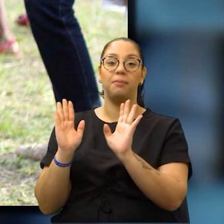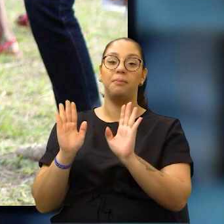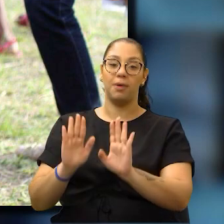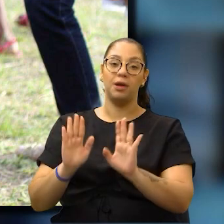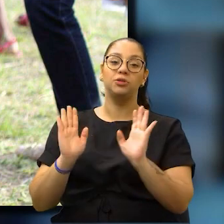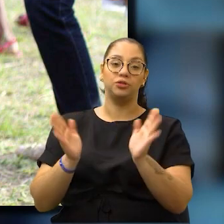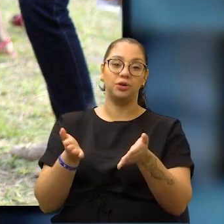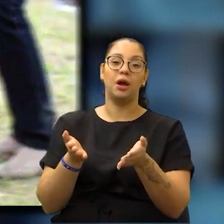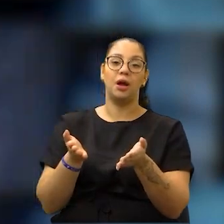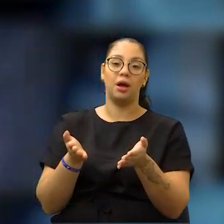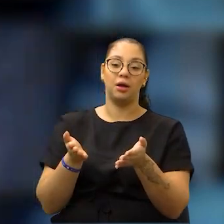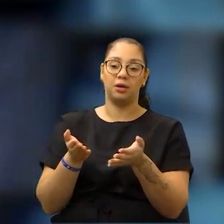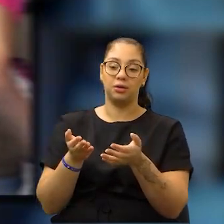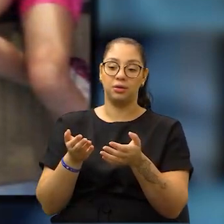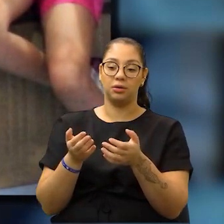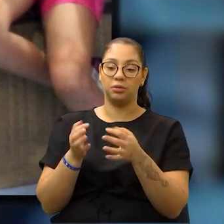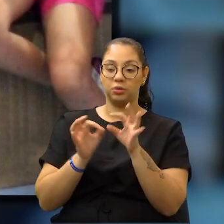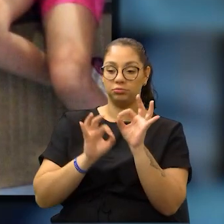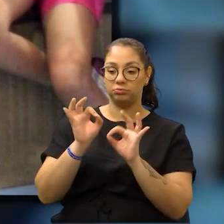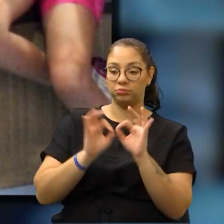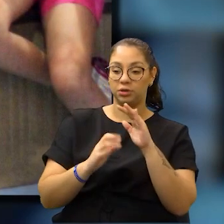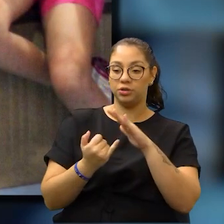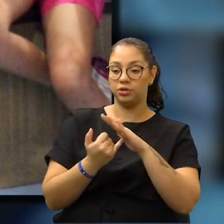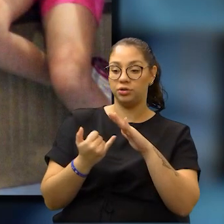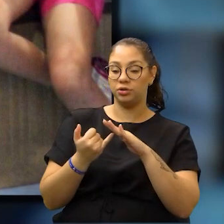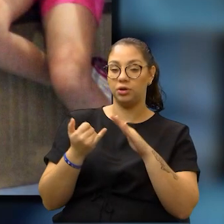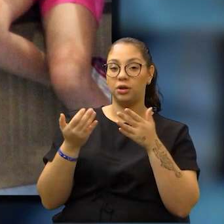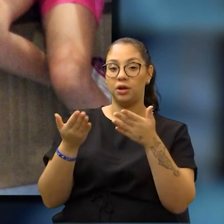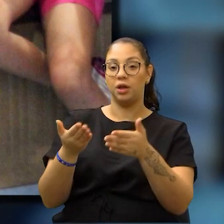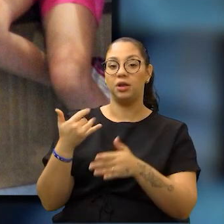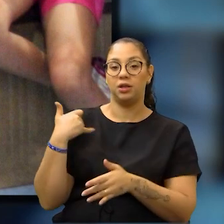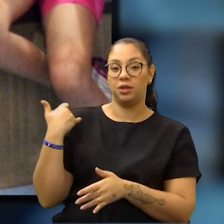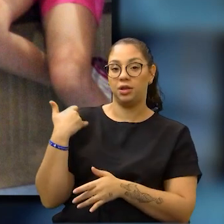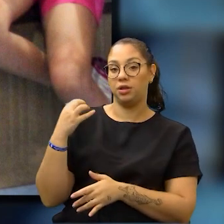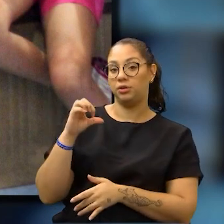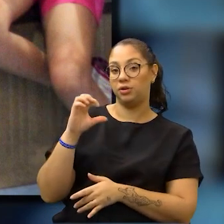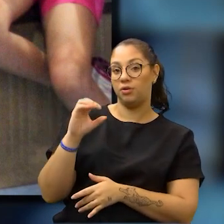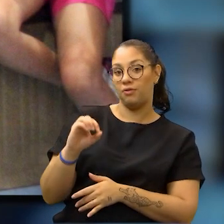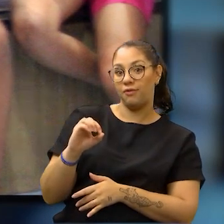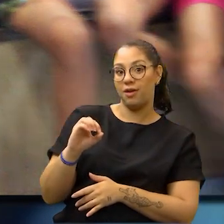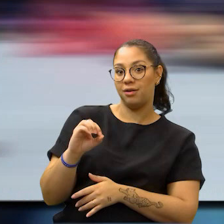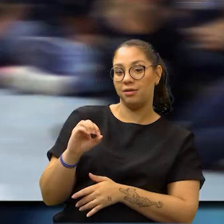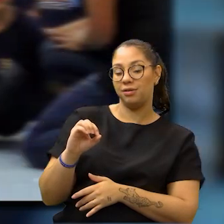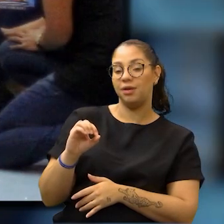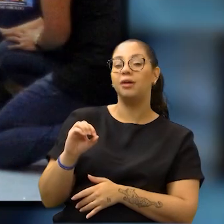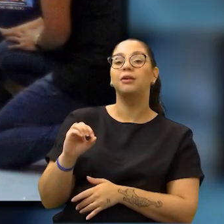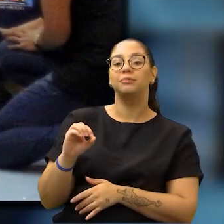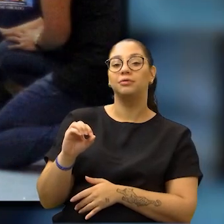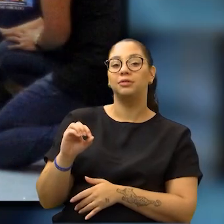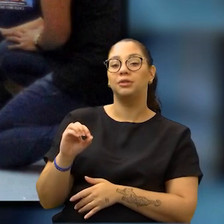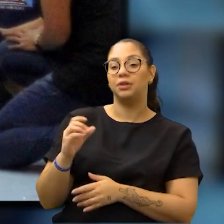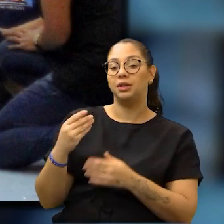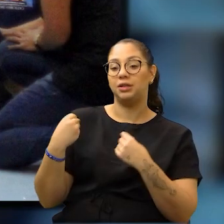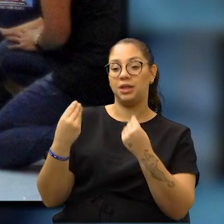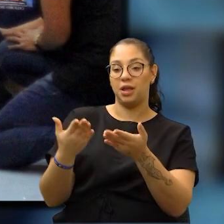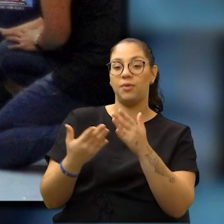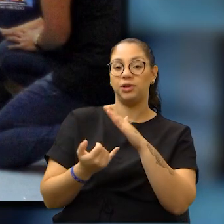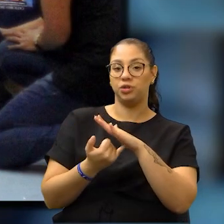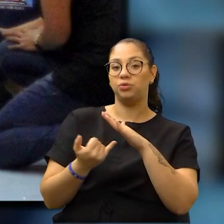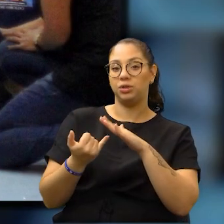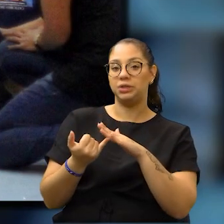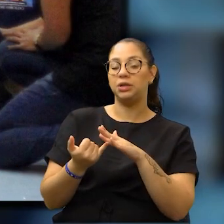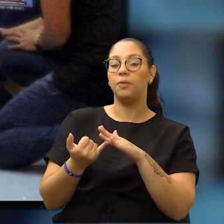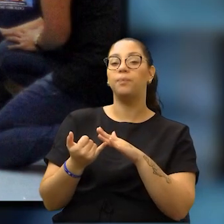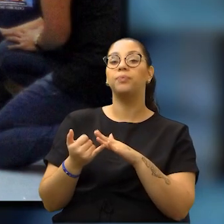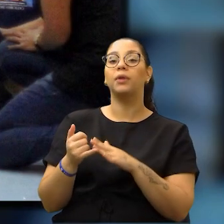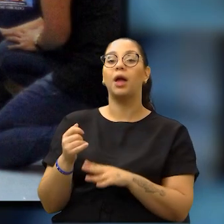entregue a condução da instituição quando ele fez 90, ele faleceu com 100 anos, para quem conheceu ele